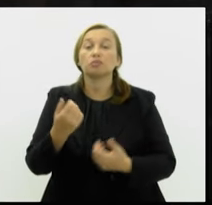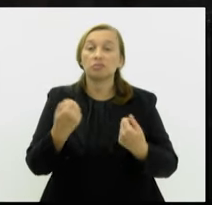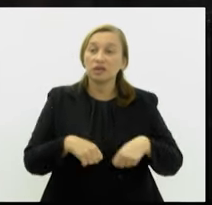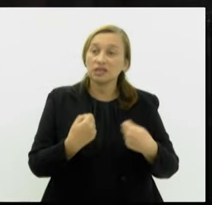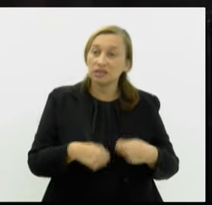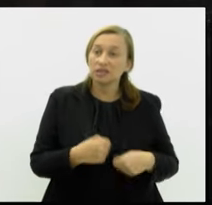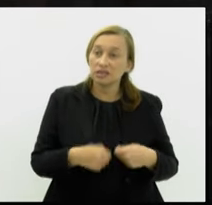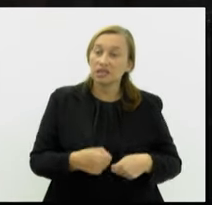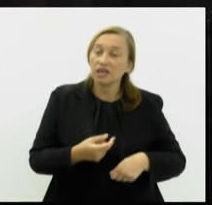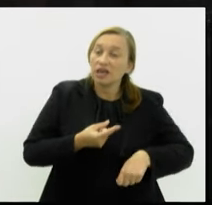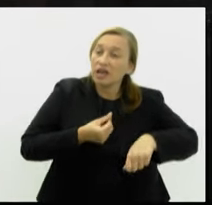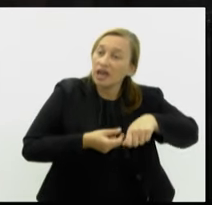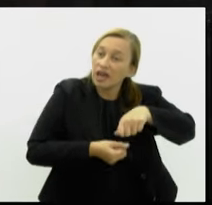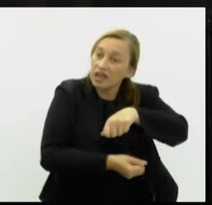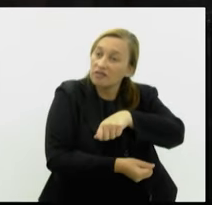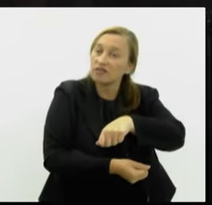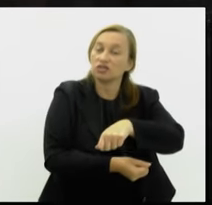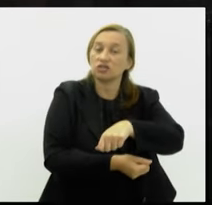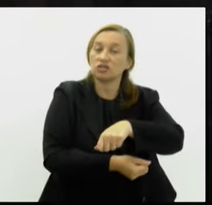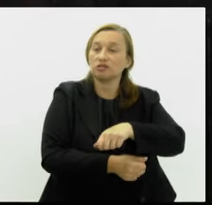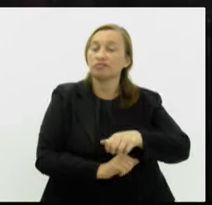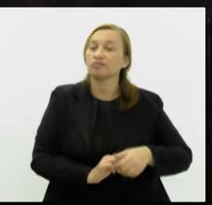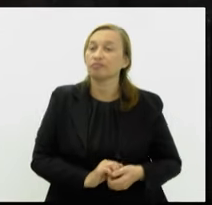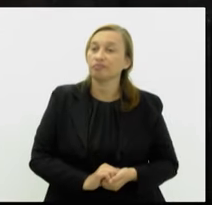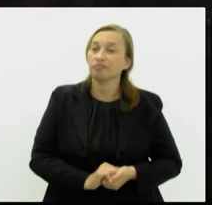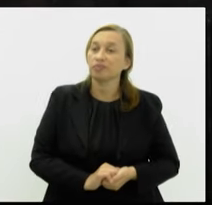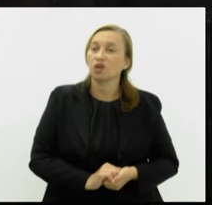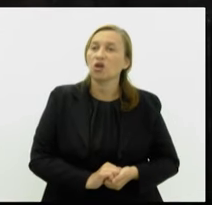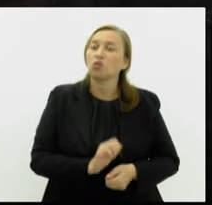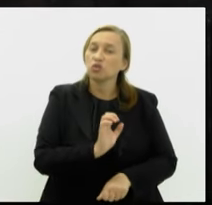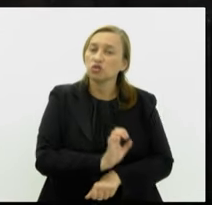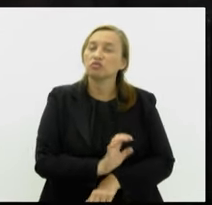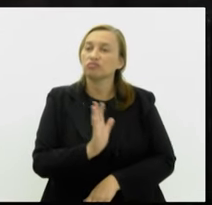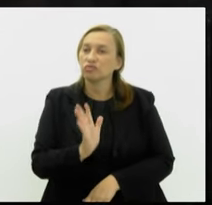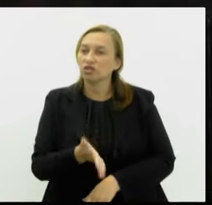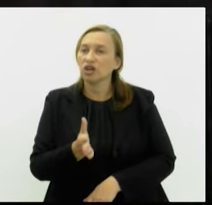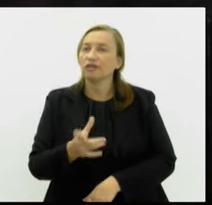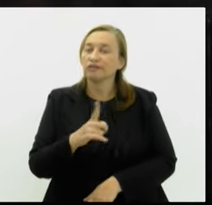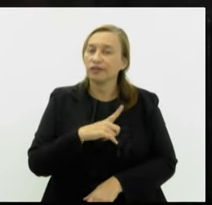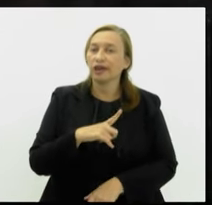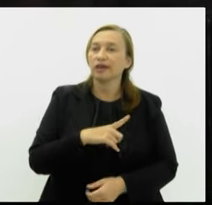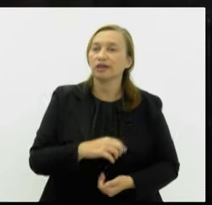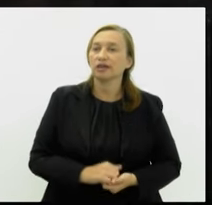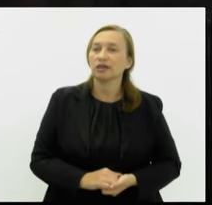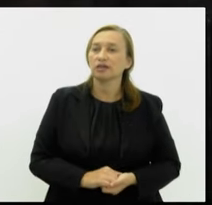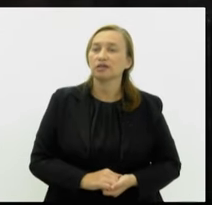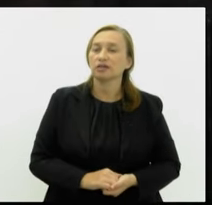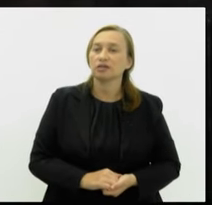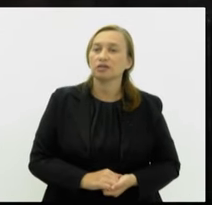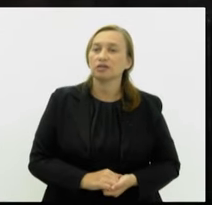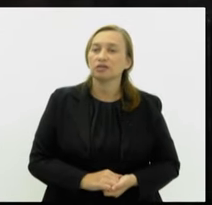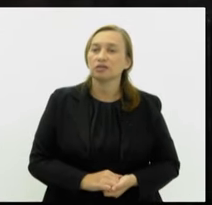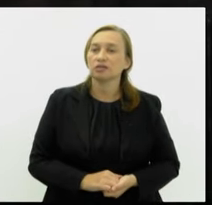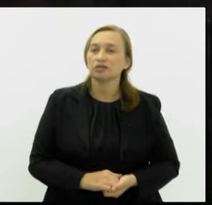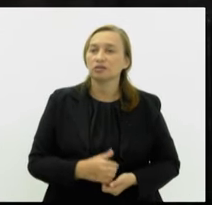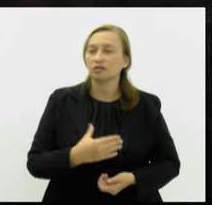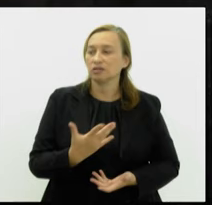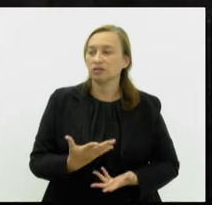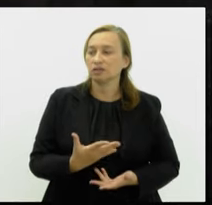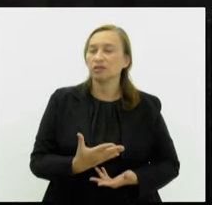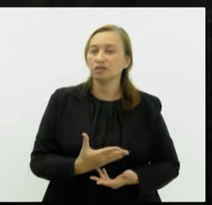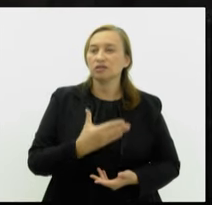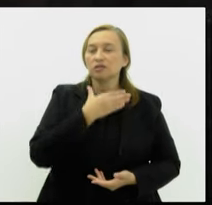é investimento. O Estado já tem no seu pescoço o garrote vil